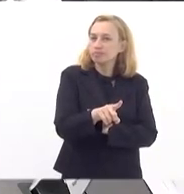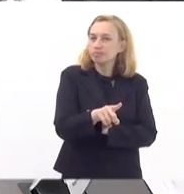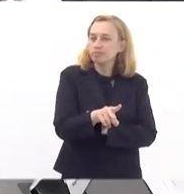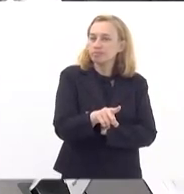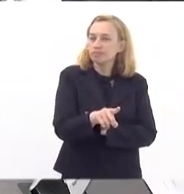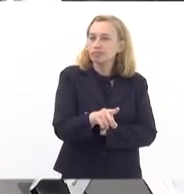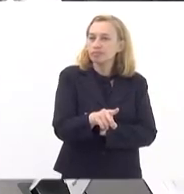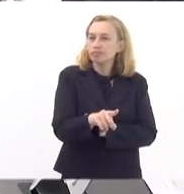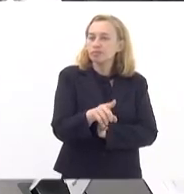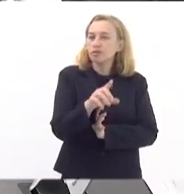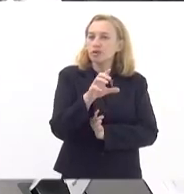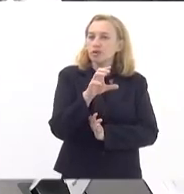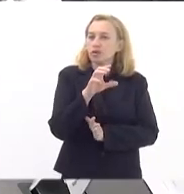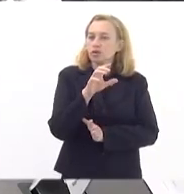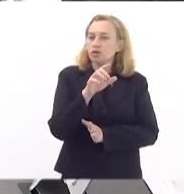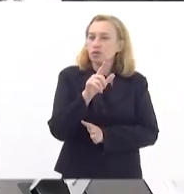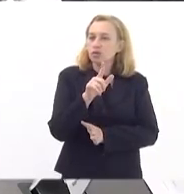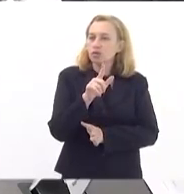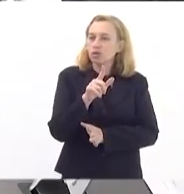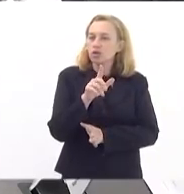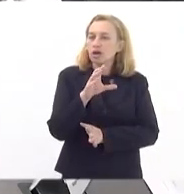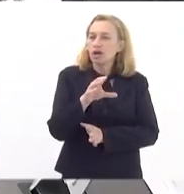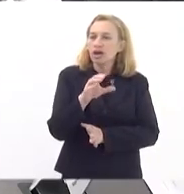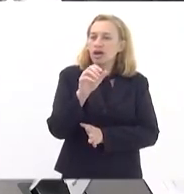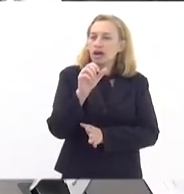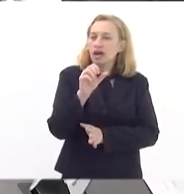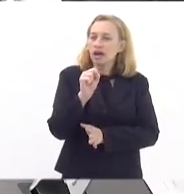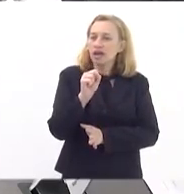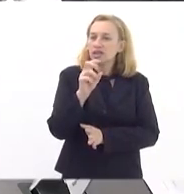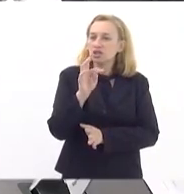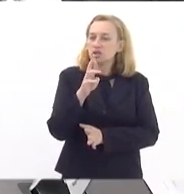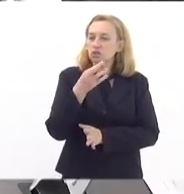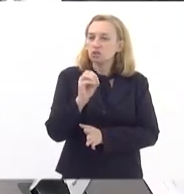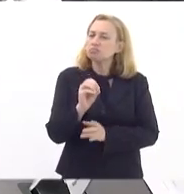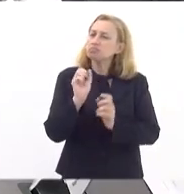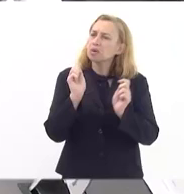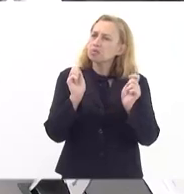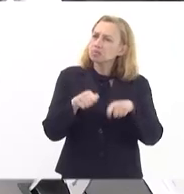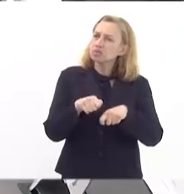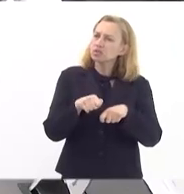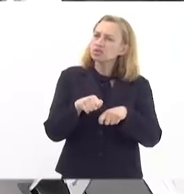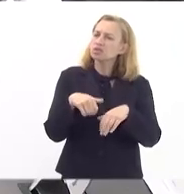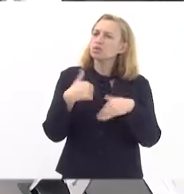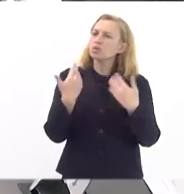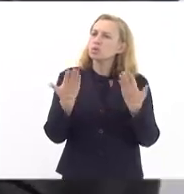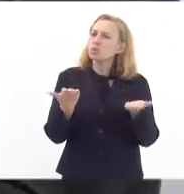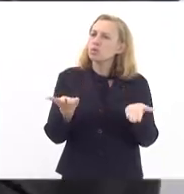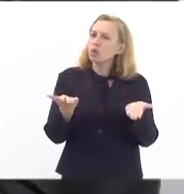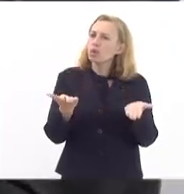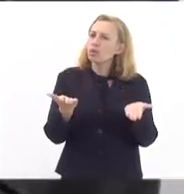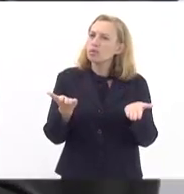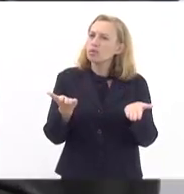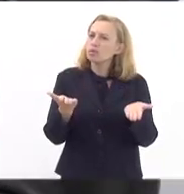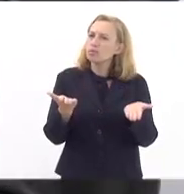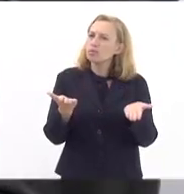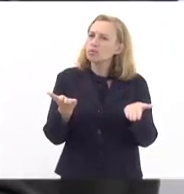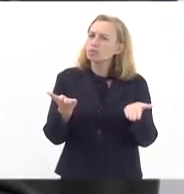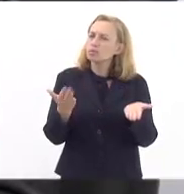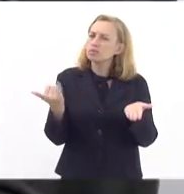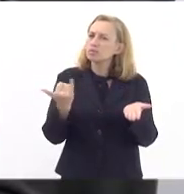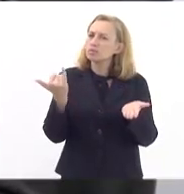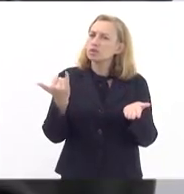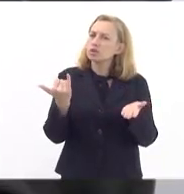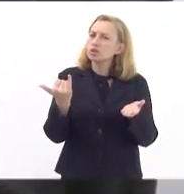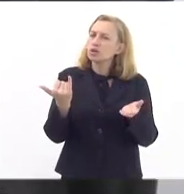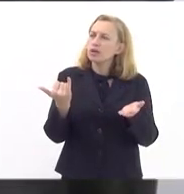Gustavo Melo e Castro perdão é como é é possível é e qual seria o que será necessário